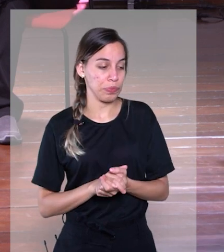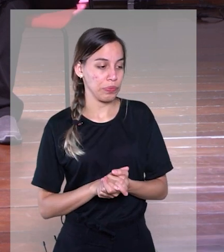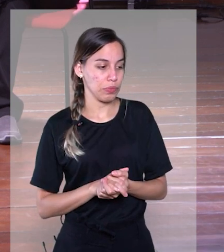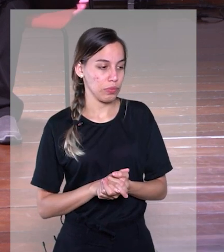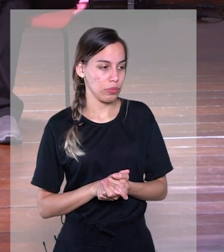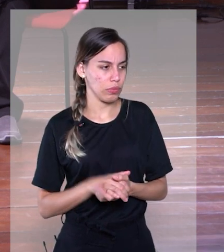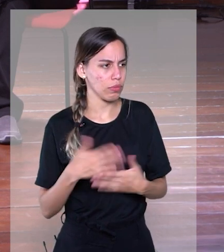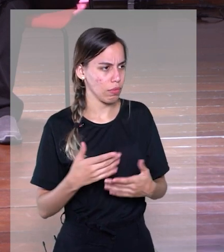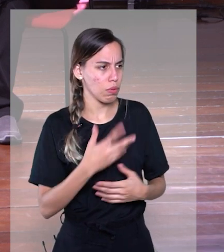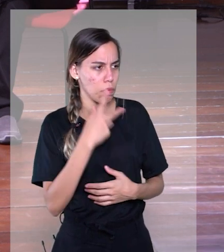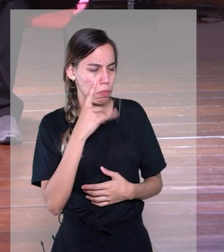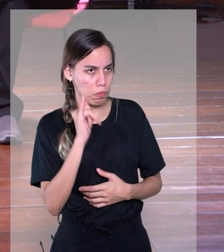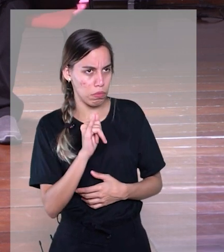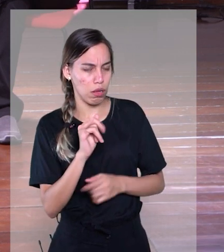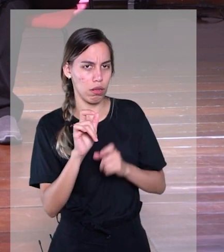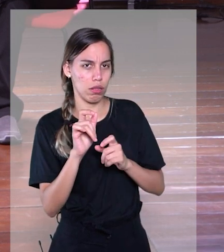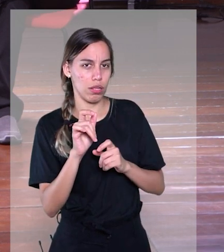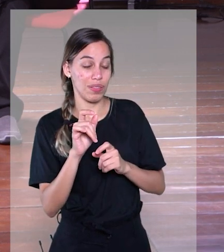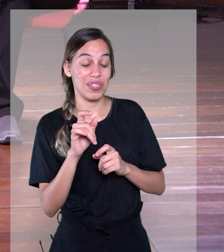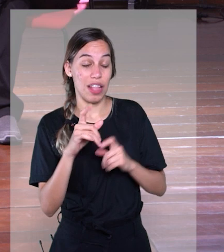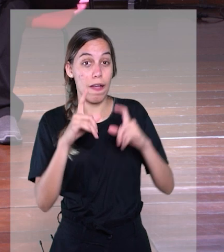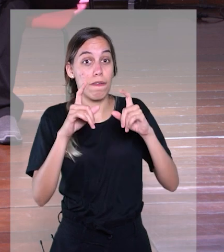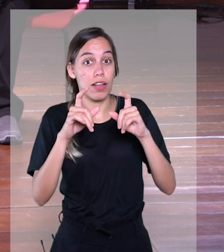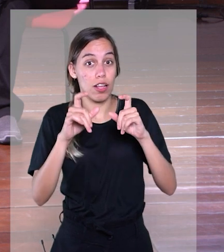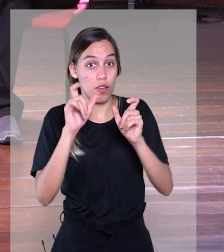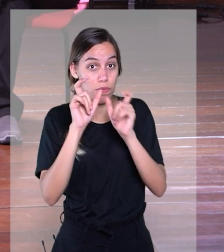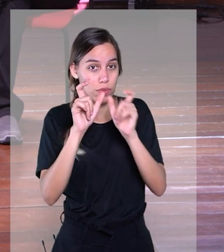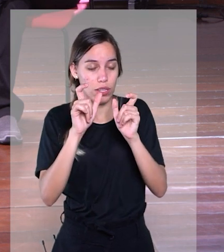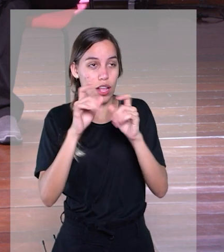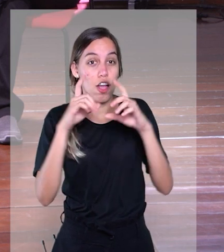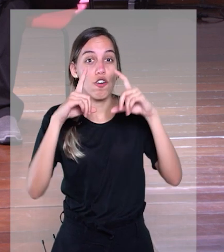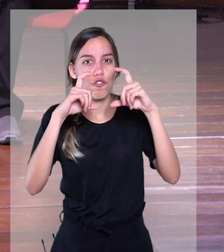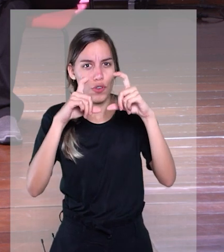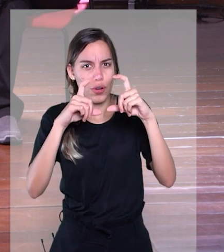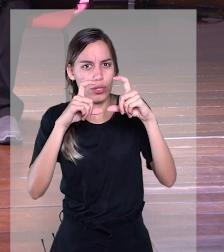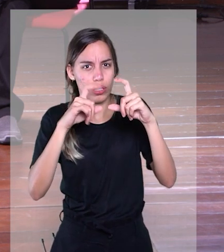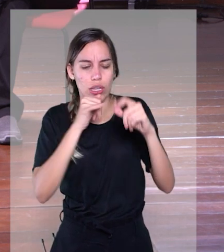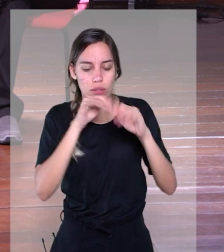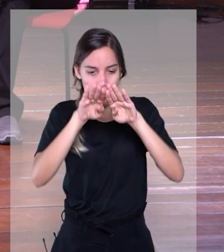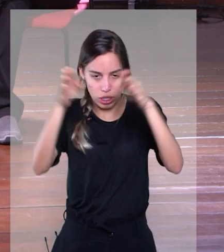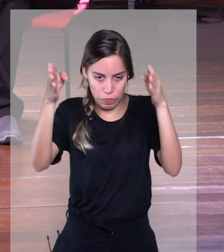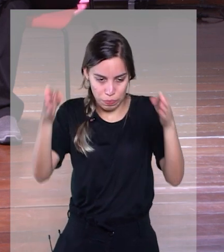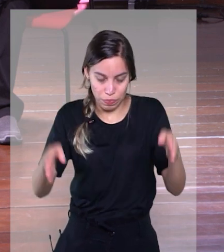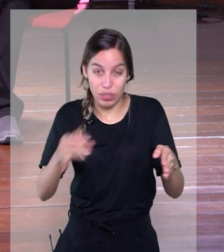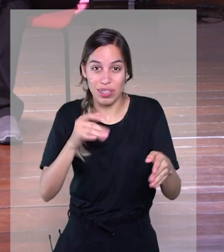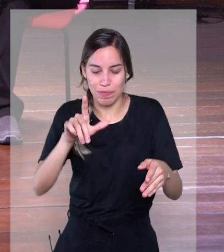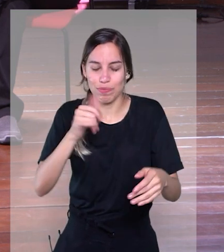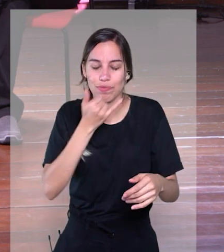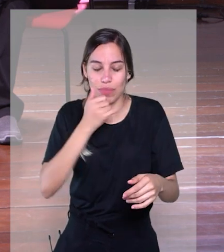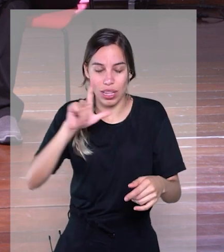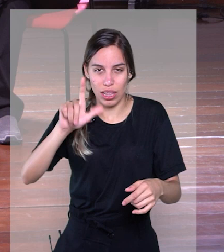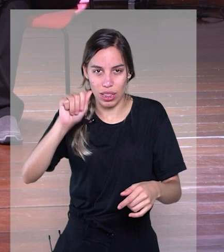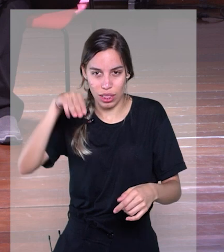também era lambi-lambi, o pai era lambi-lambi, e faziam essas fotos. E eu fiz essa foto dele. E